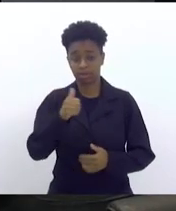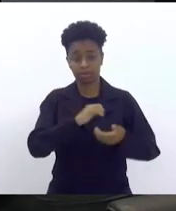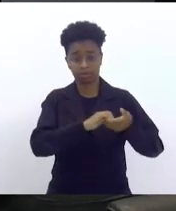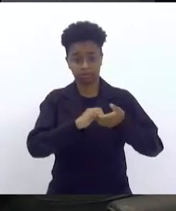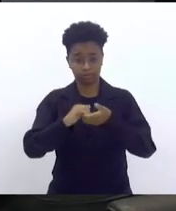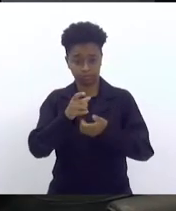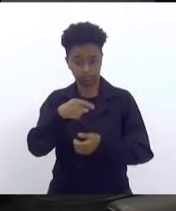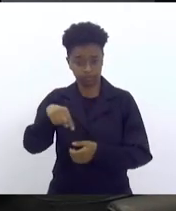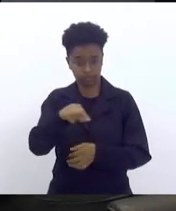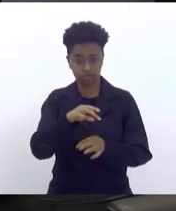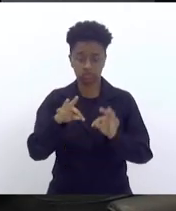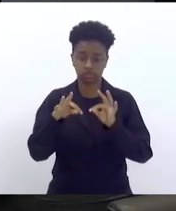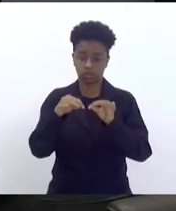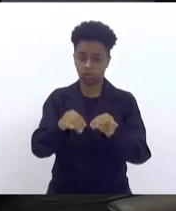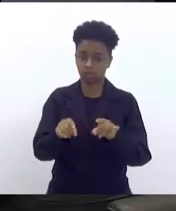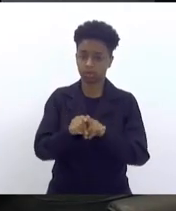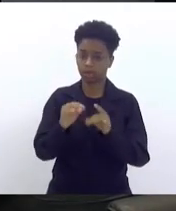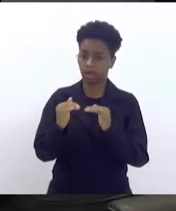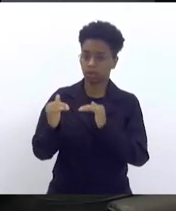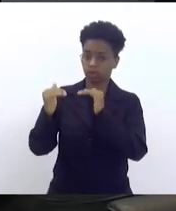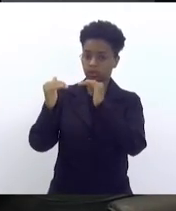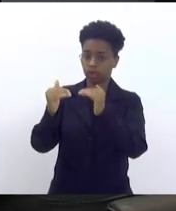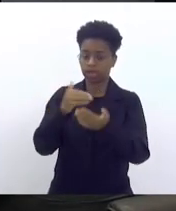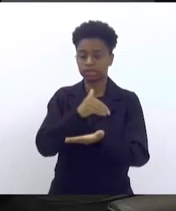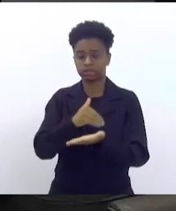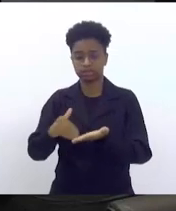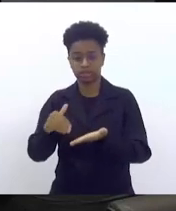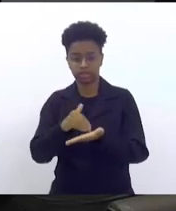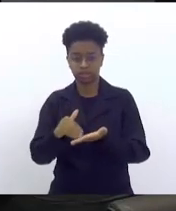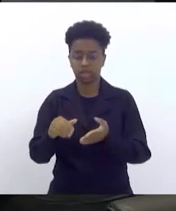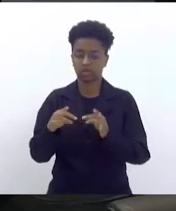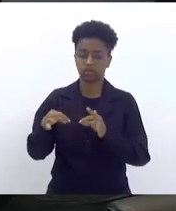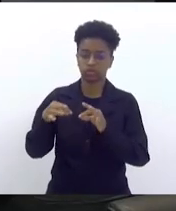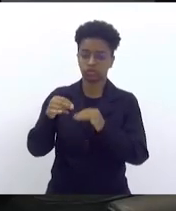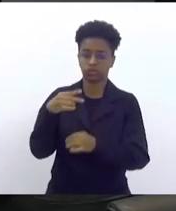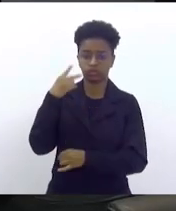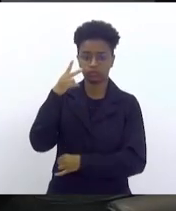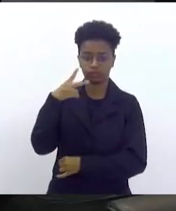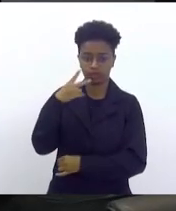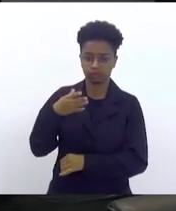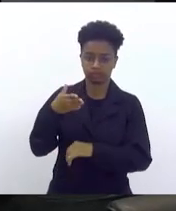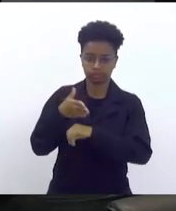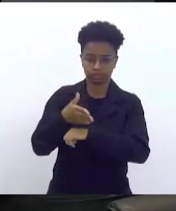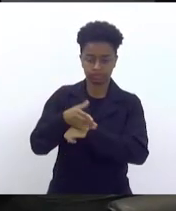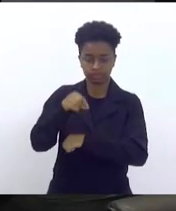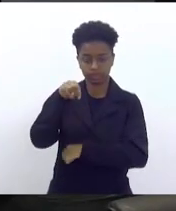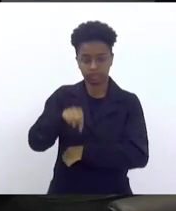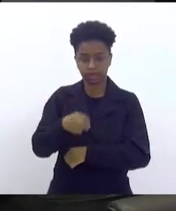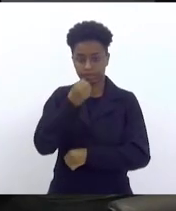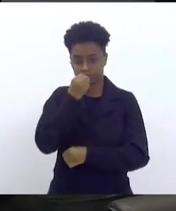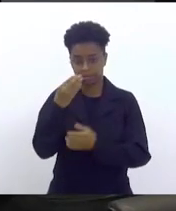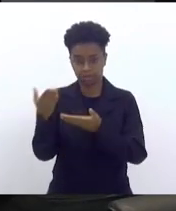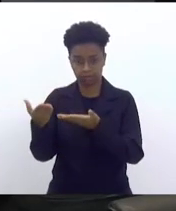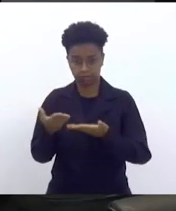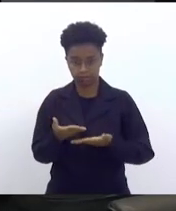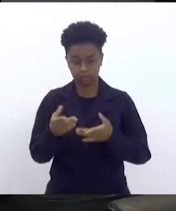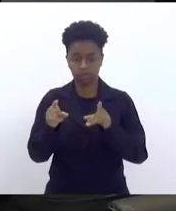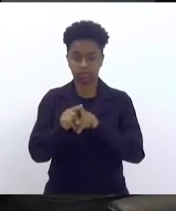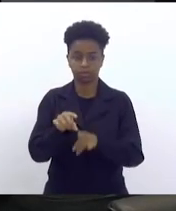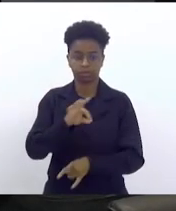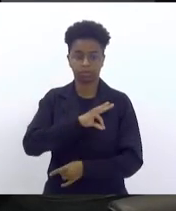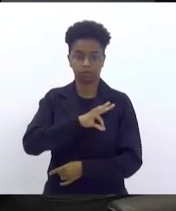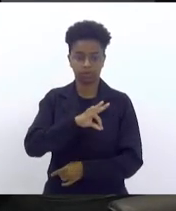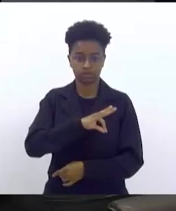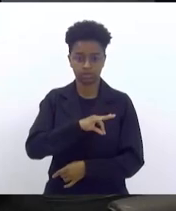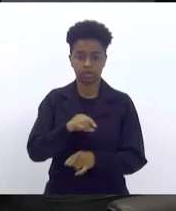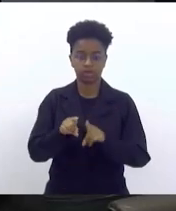saudades autoridades presentes secretário secretária aos vereadores presentes aqui sejam muito bem-vindos aos policiais